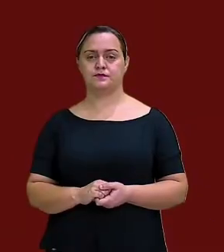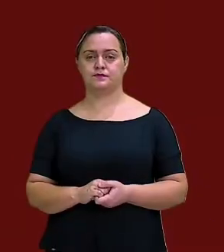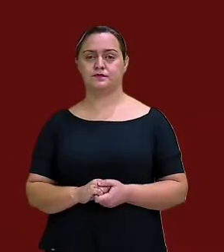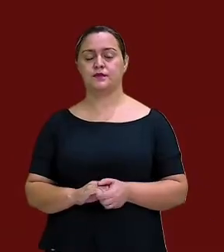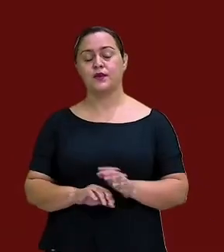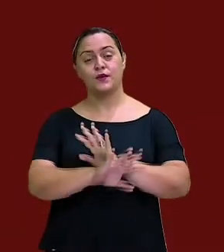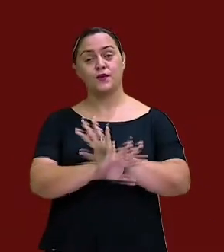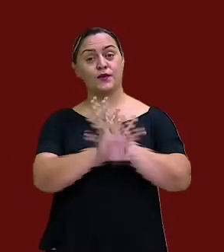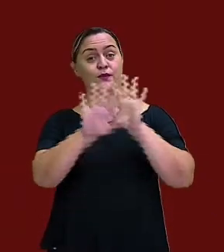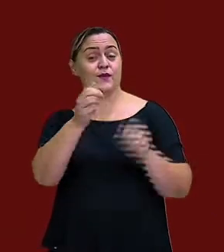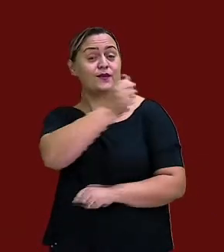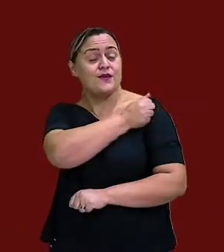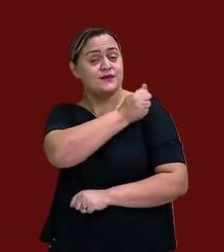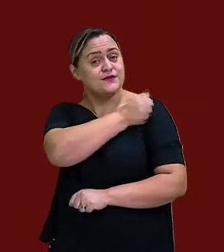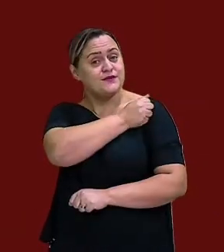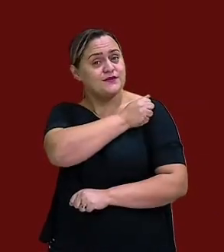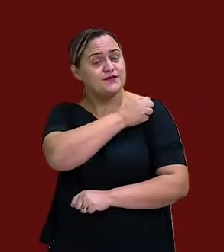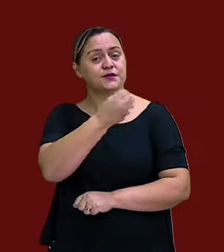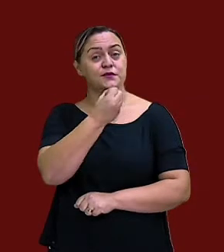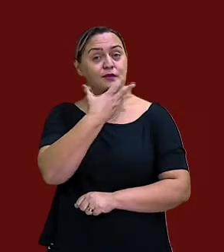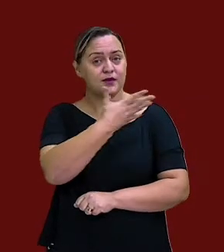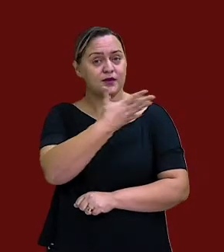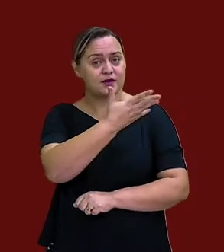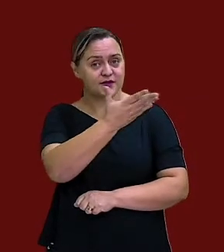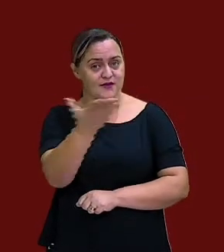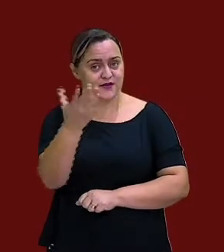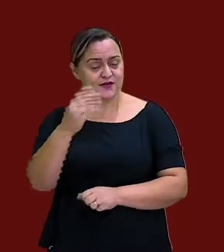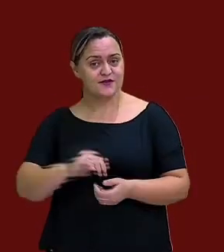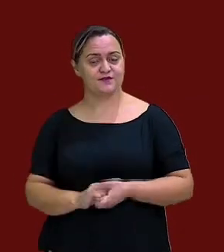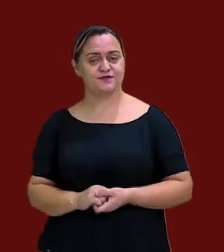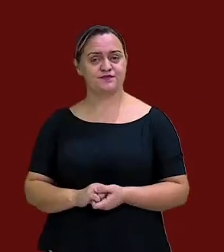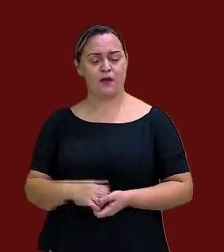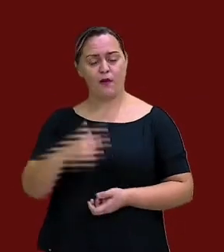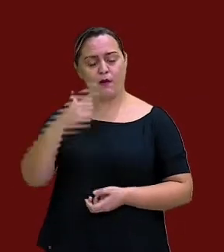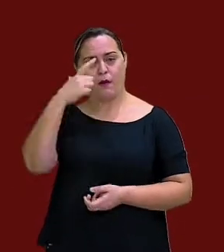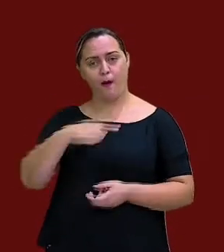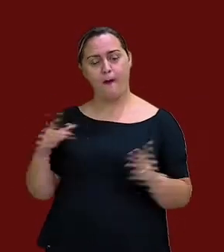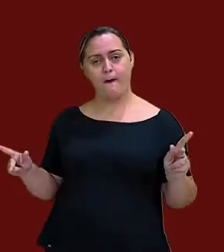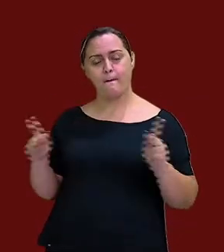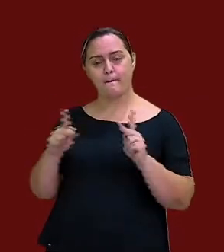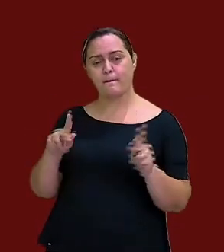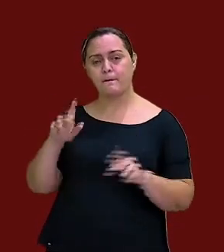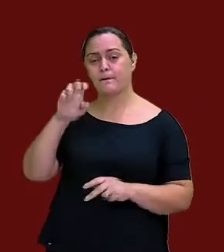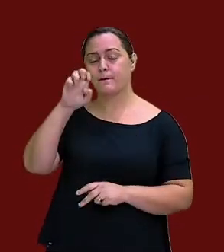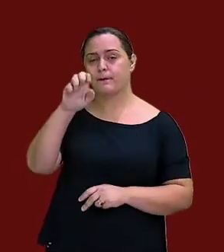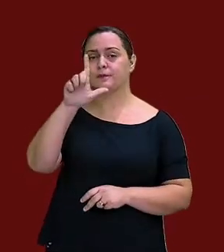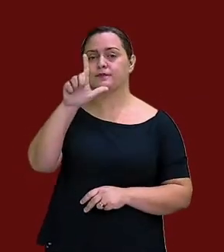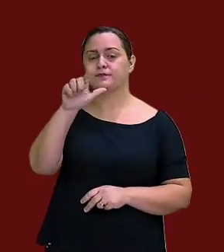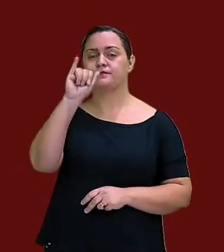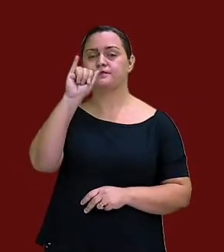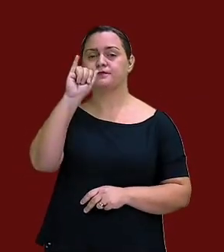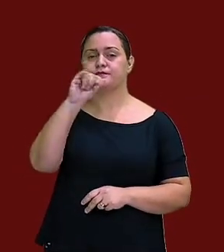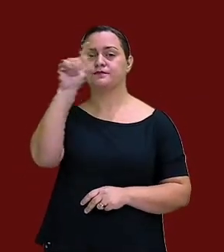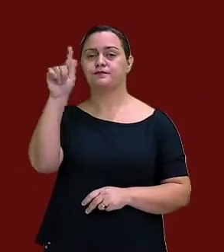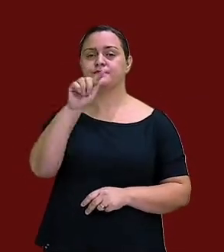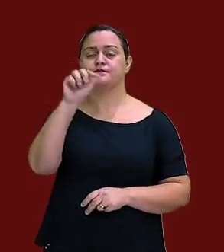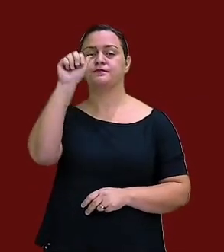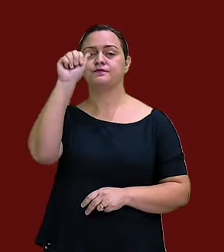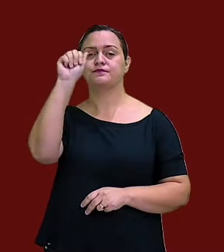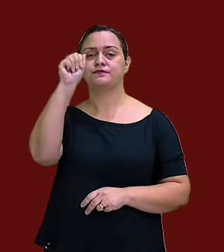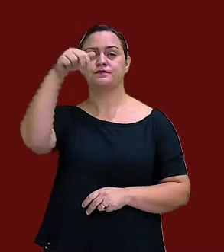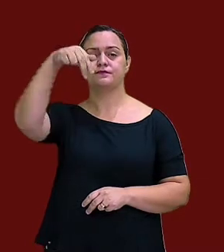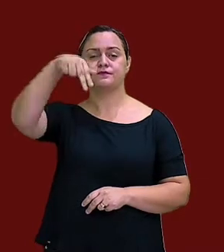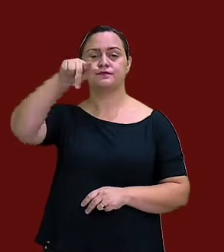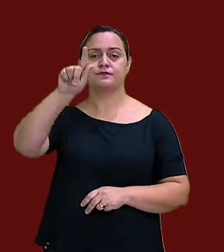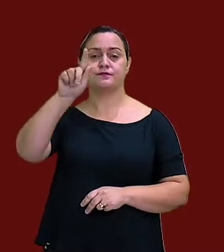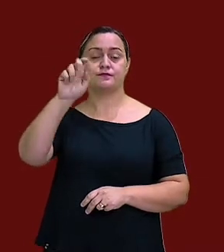Olá, alunos! Tudo bom com vocês? Eu sou a Elisângela Martins, professora da Rede Municipal de